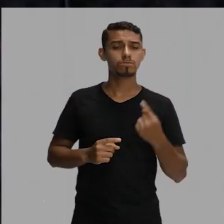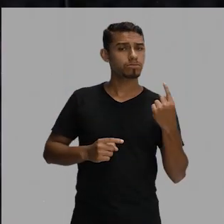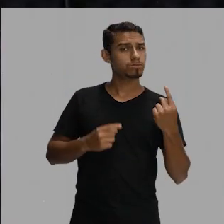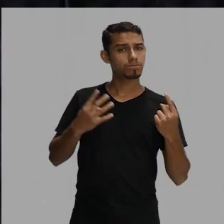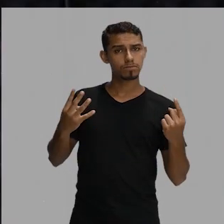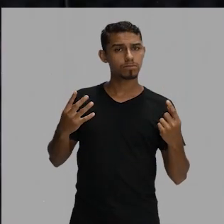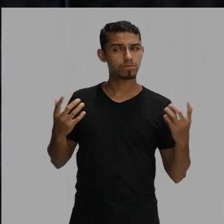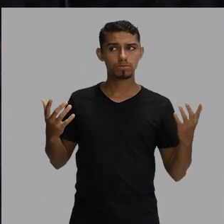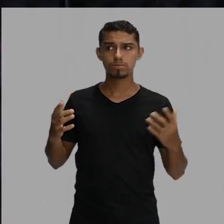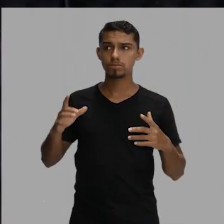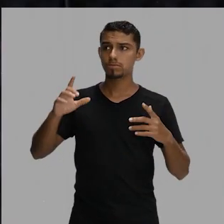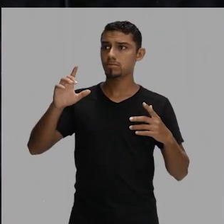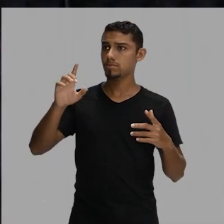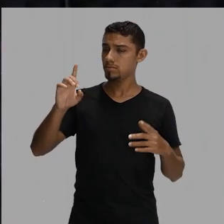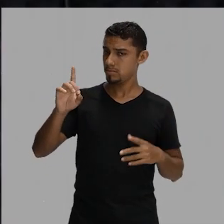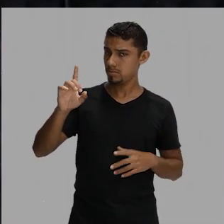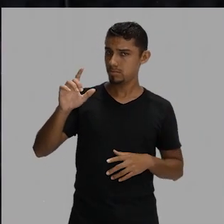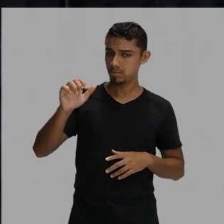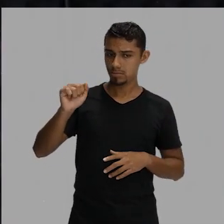caiana e...